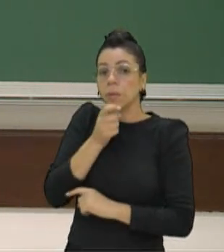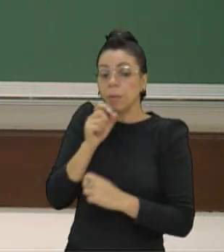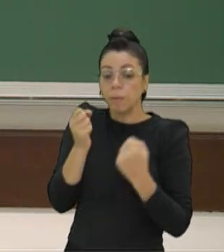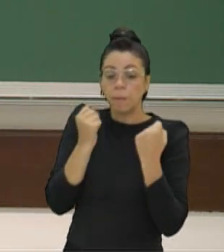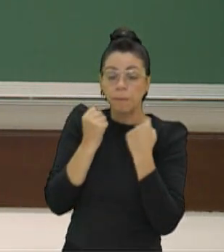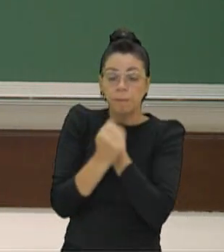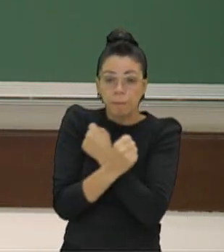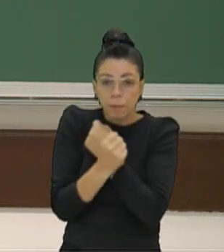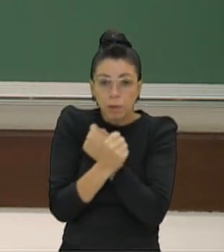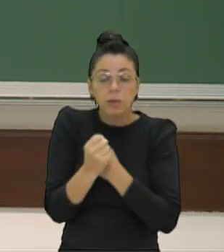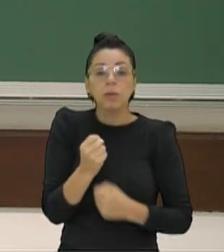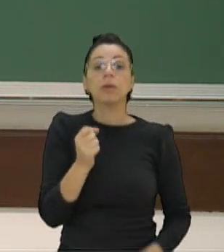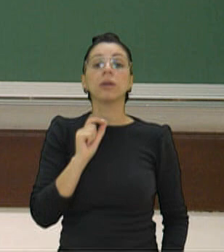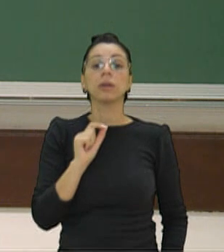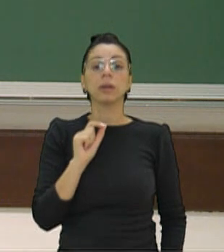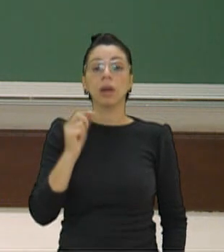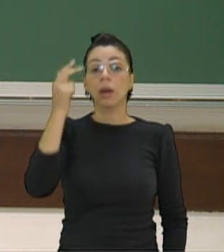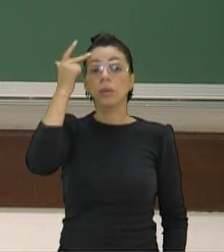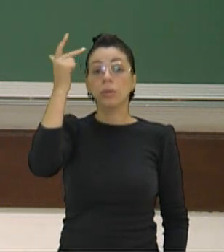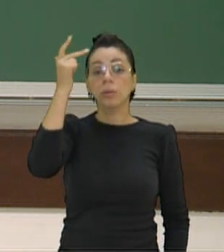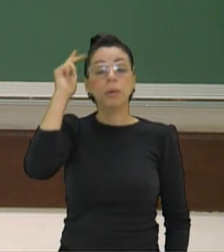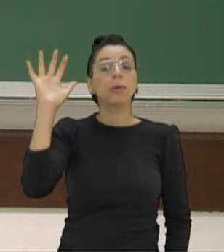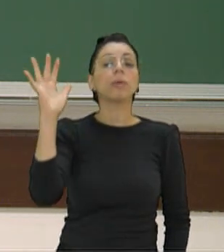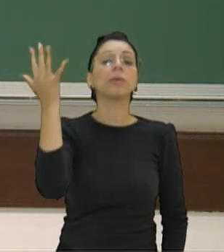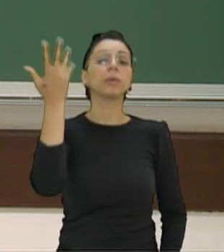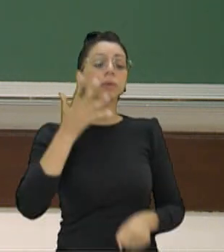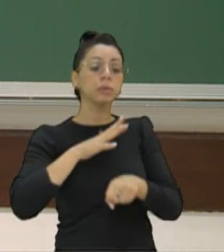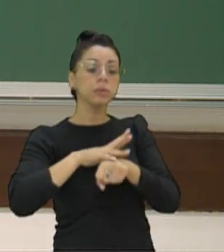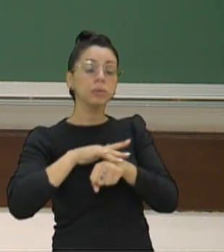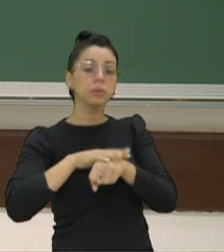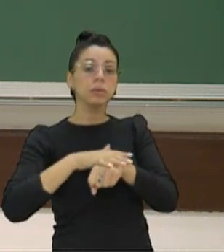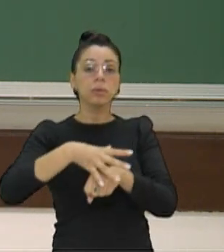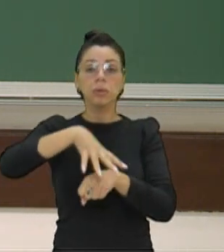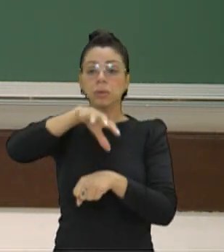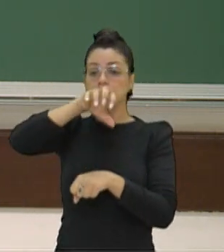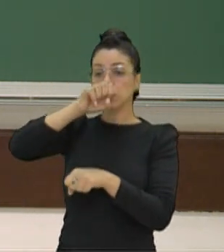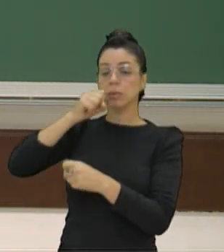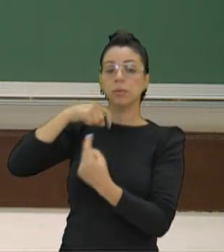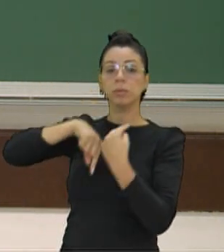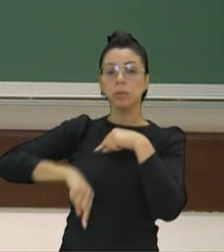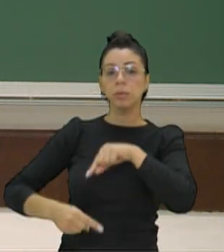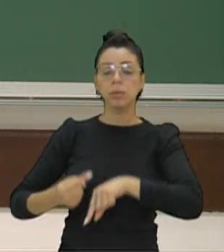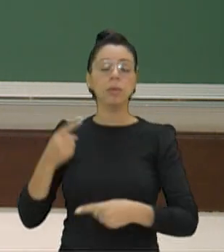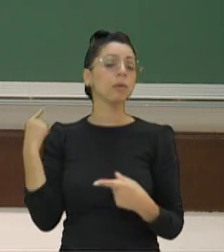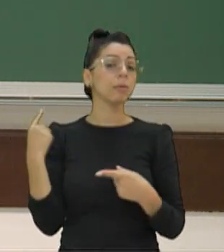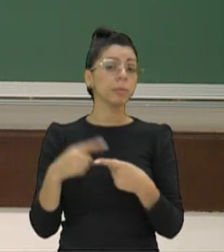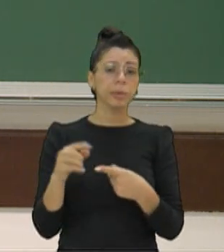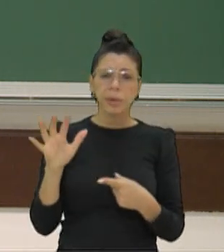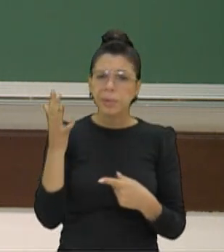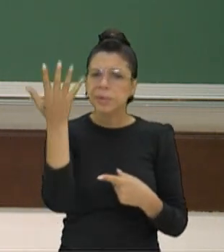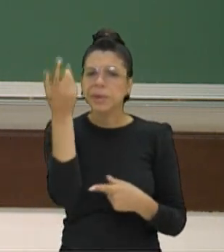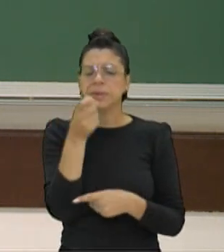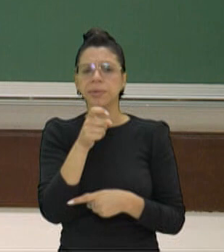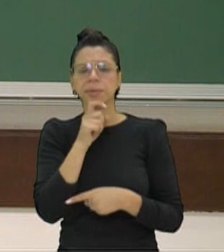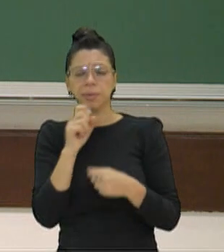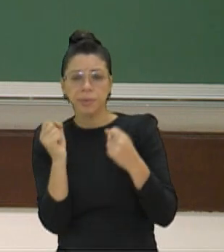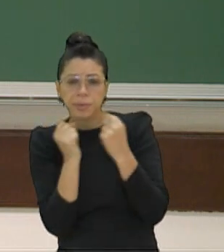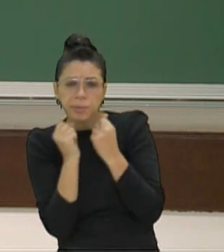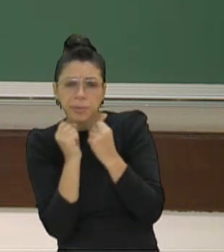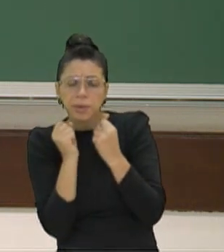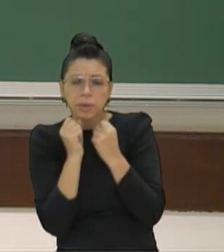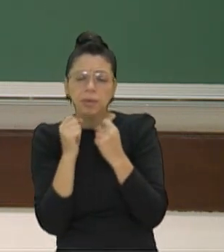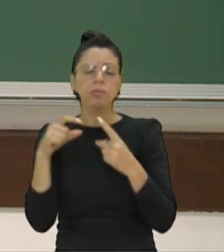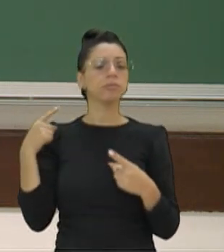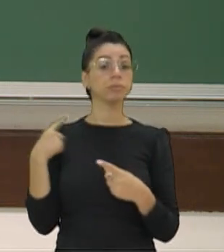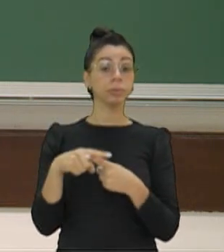comuns as doenças respiratórias? O que você acha que é responsável por isso? Por que seria no inverno, né? Seria não, mas